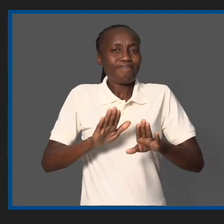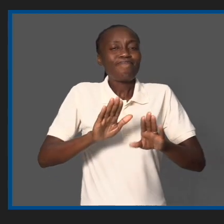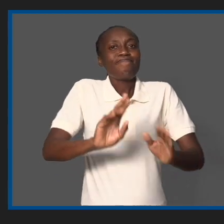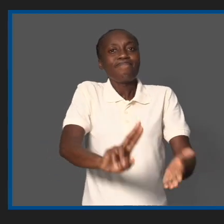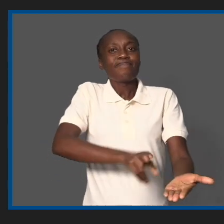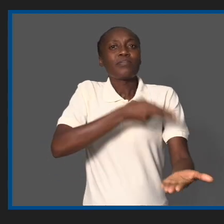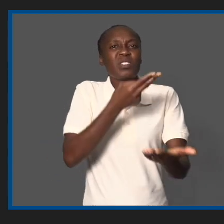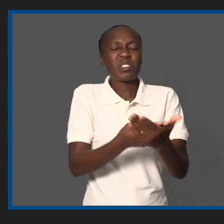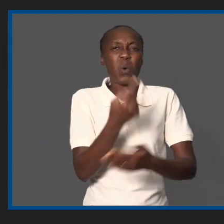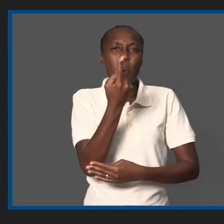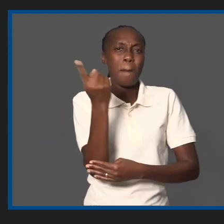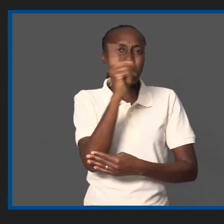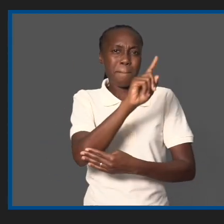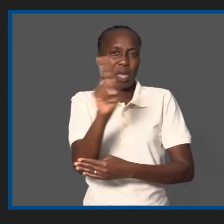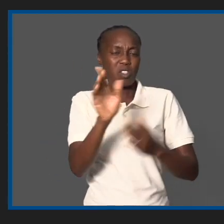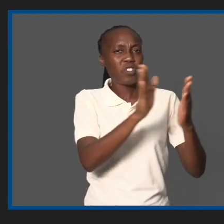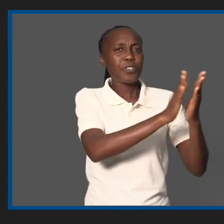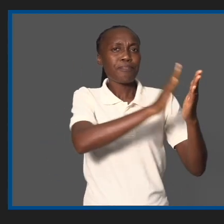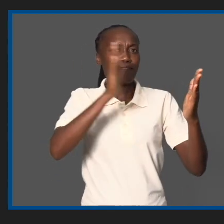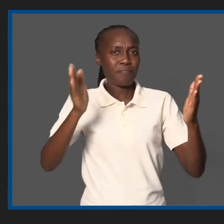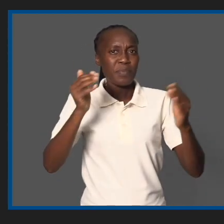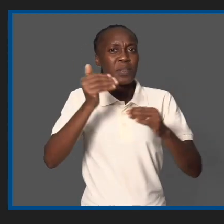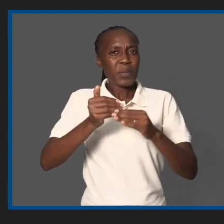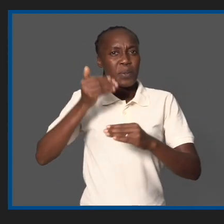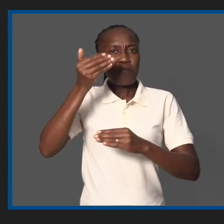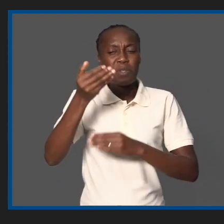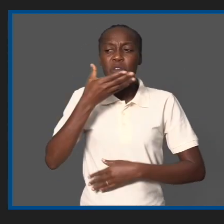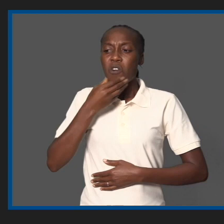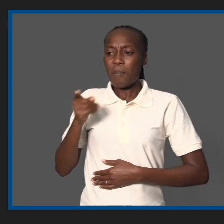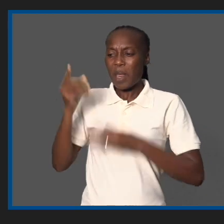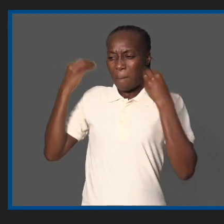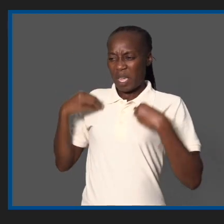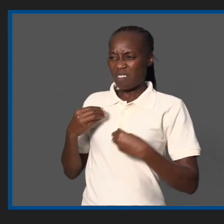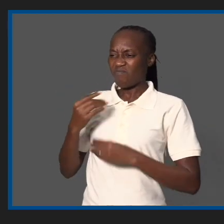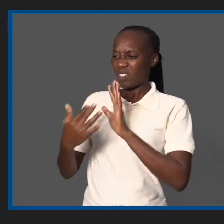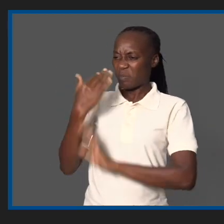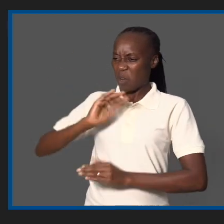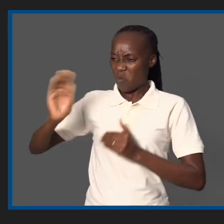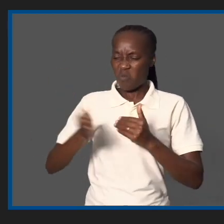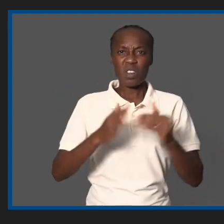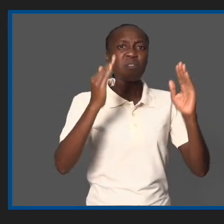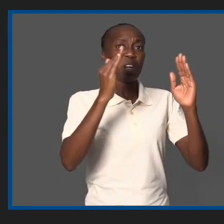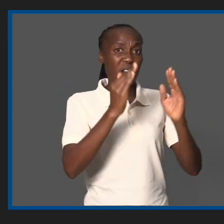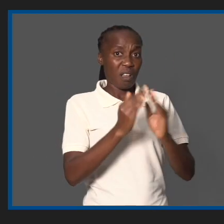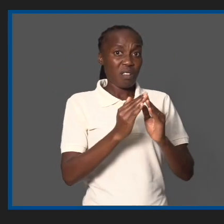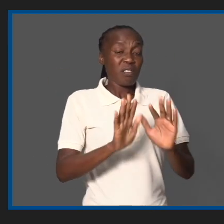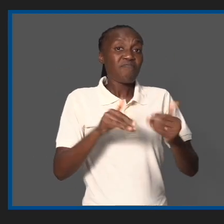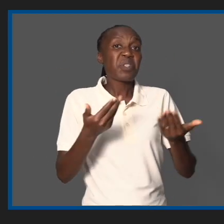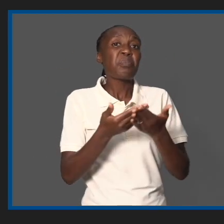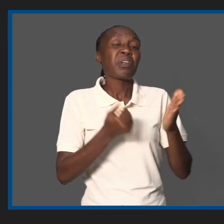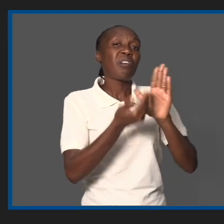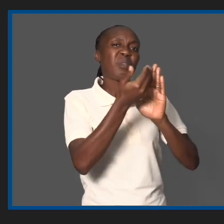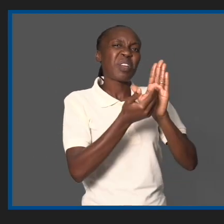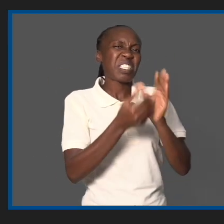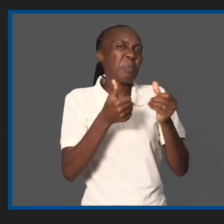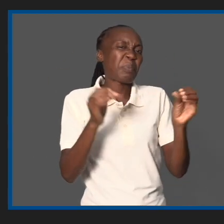Fiquei de baixa há quase um mês. Então, o doutor Rigo me falou para eu voltar para casa. A recuperação